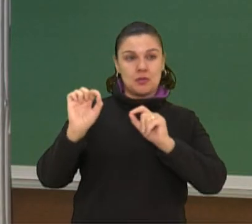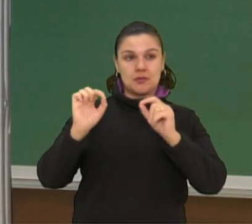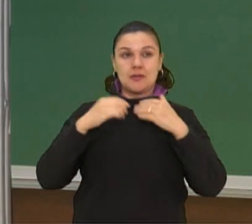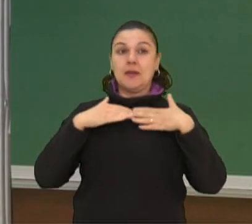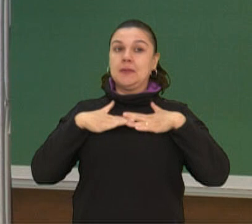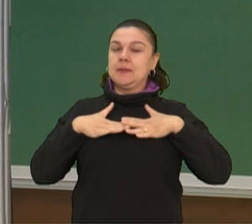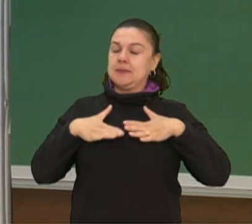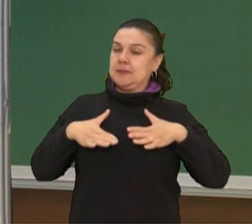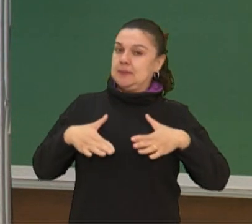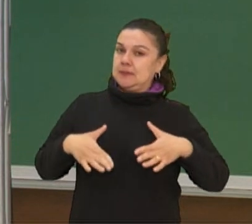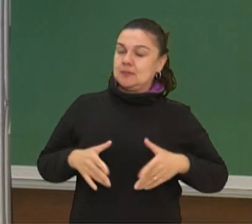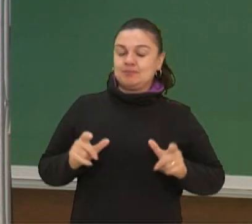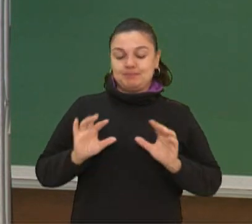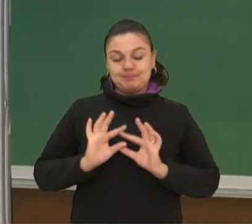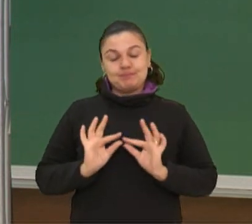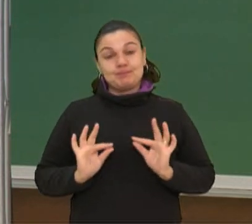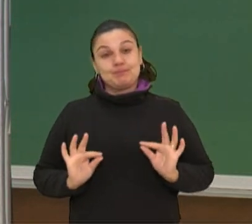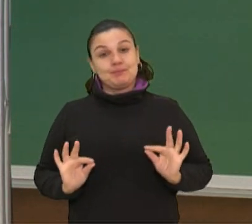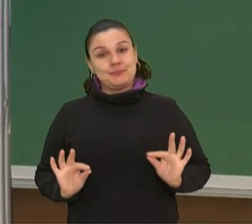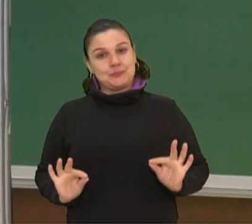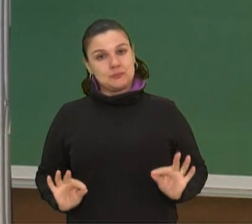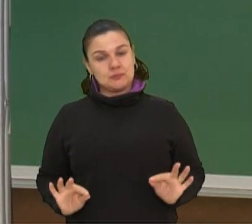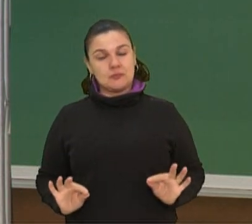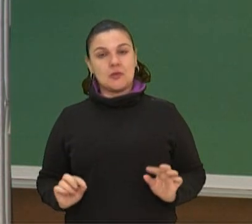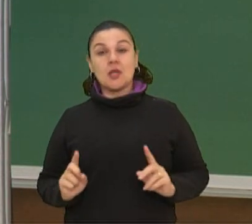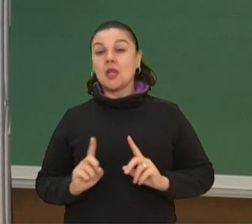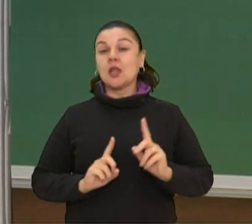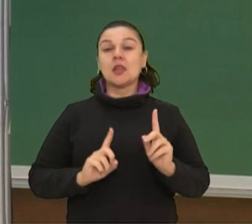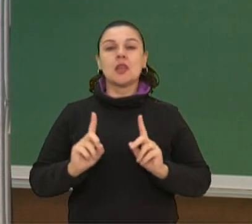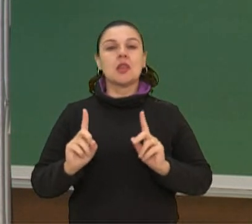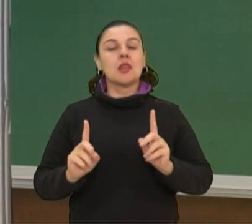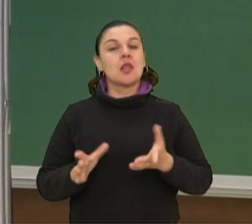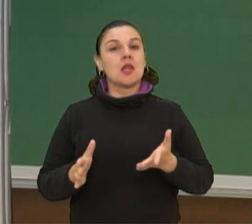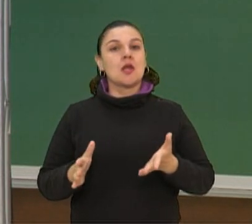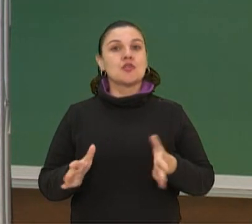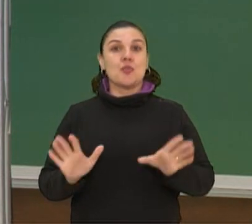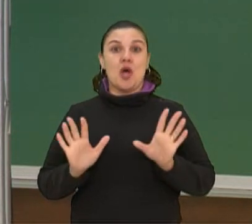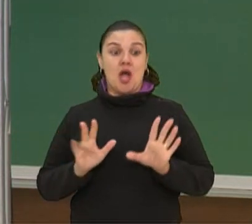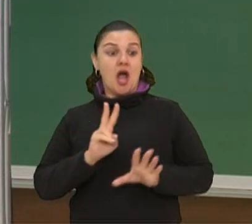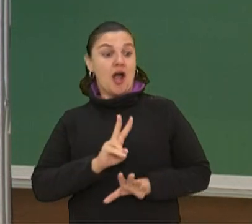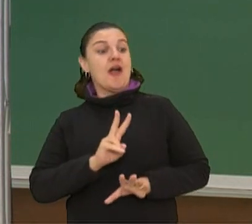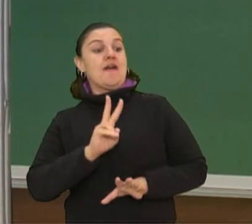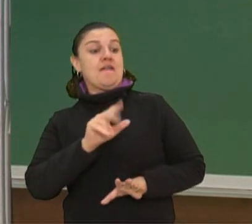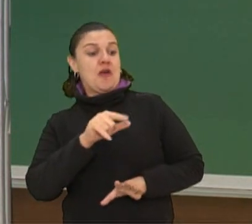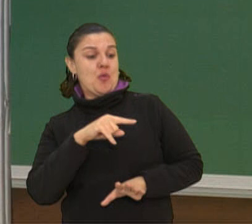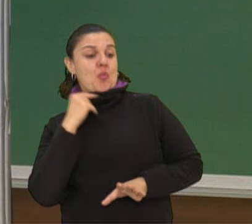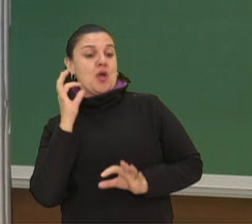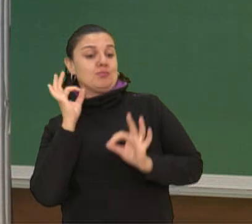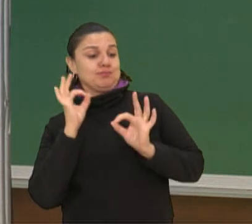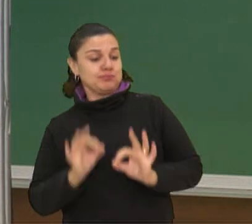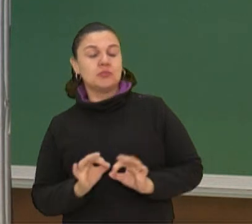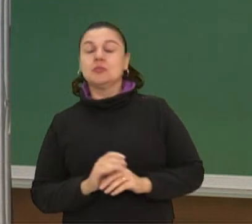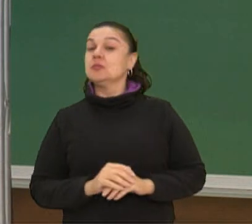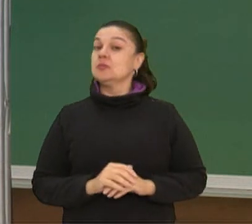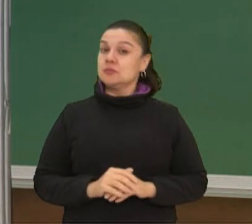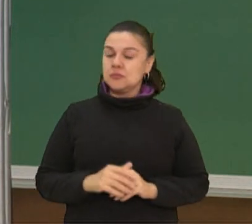grande frase do período estoico, é estar sempre lembrando que iremos morrer.